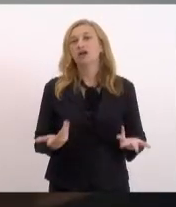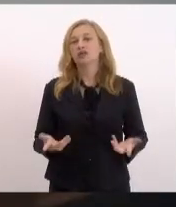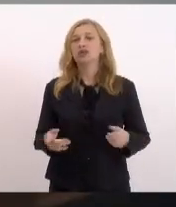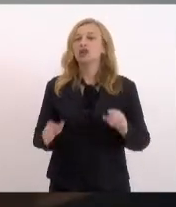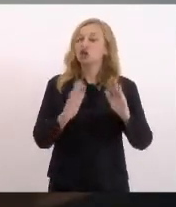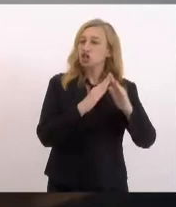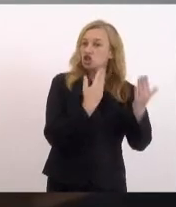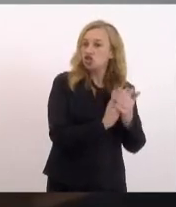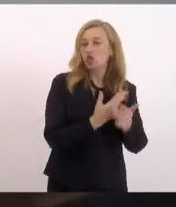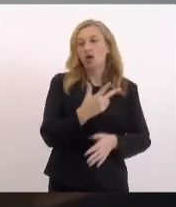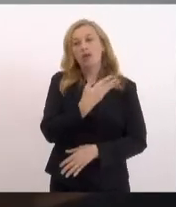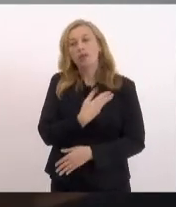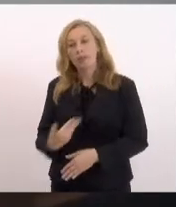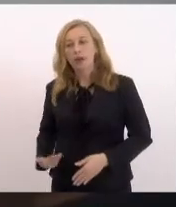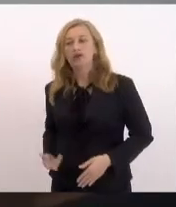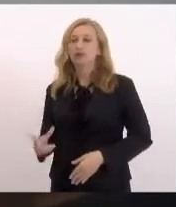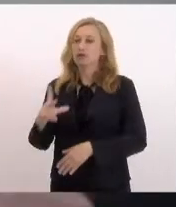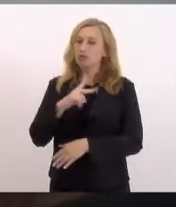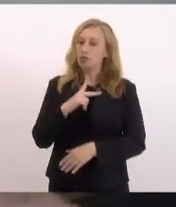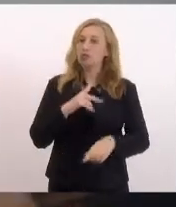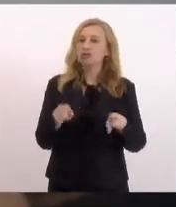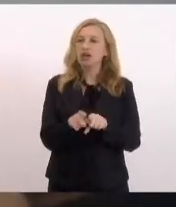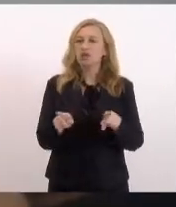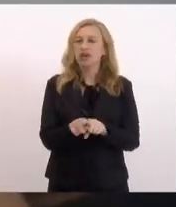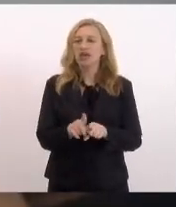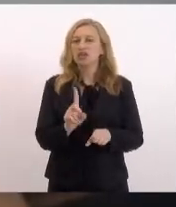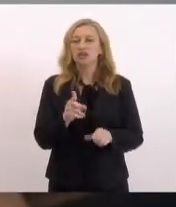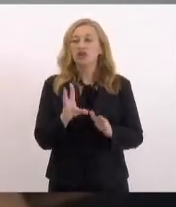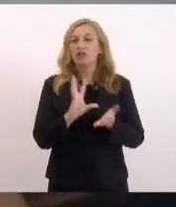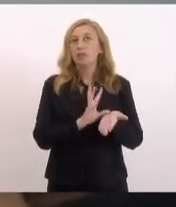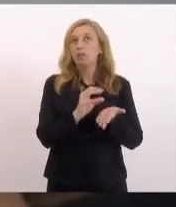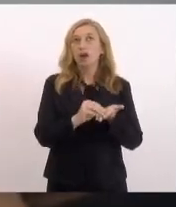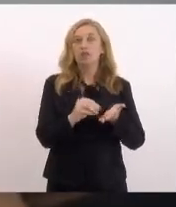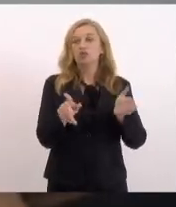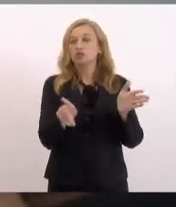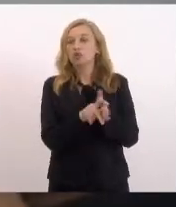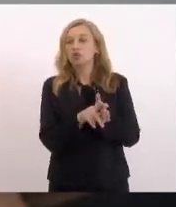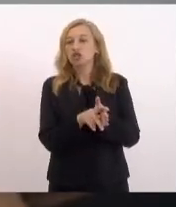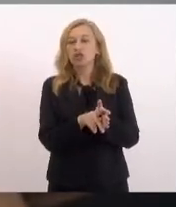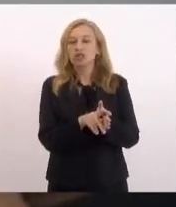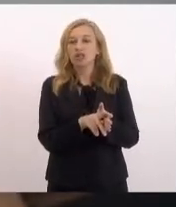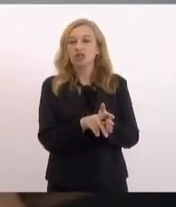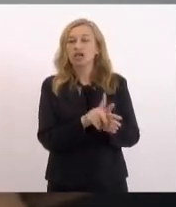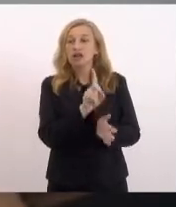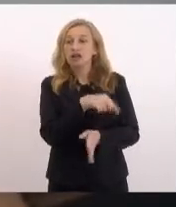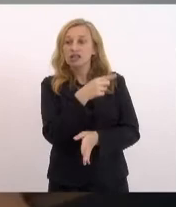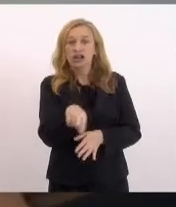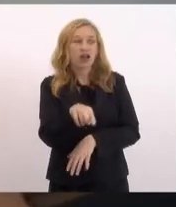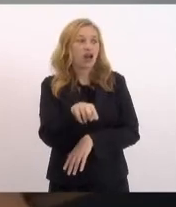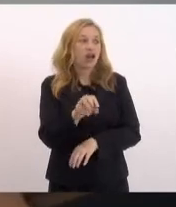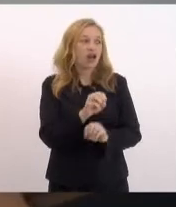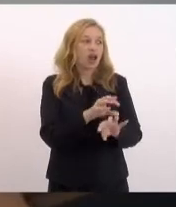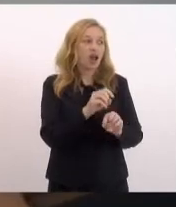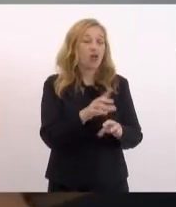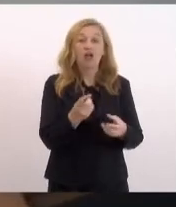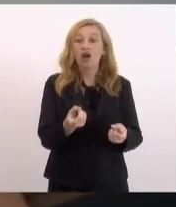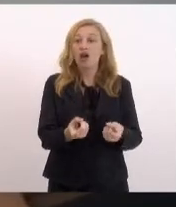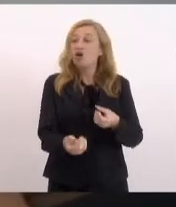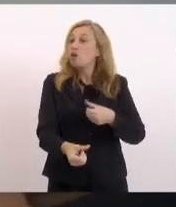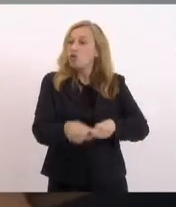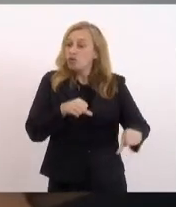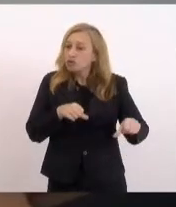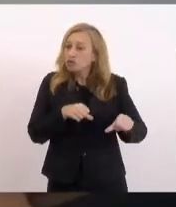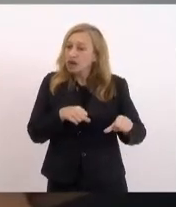públicas quanto para as particulares. Então, não está em pauta nesses projetos suspender a aula presencial. É o contrário, é